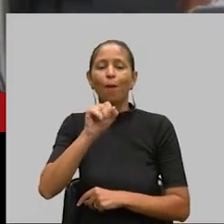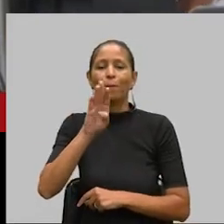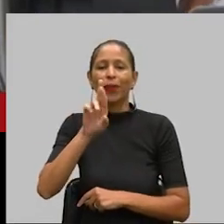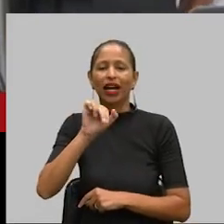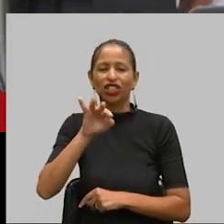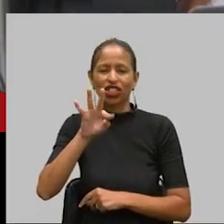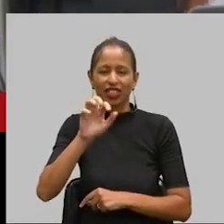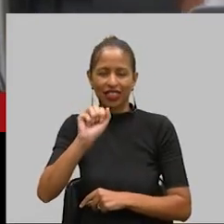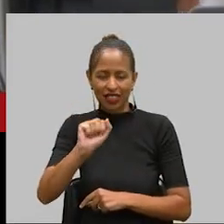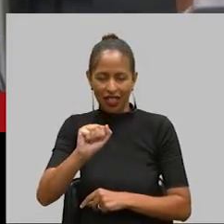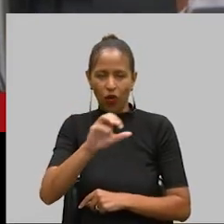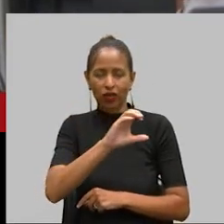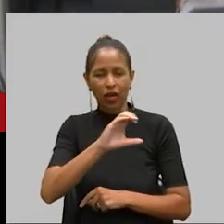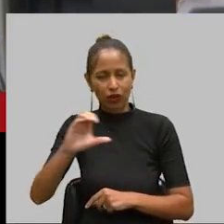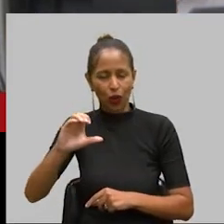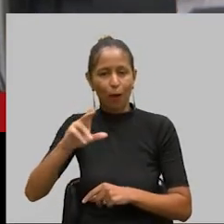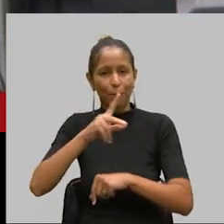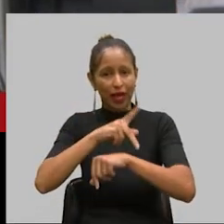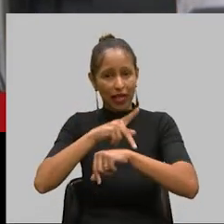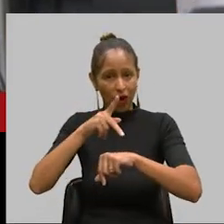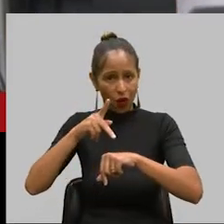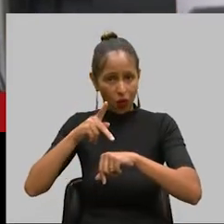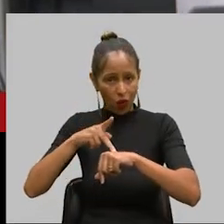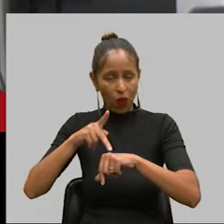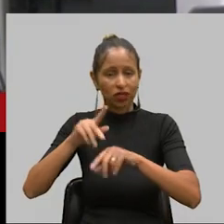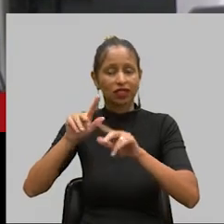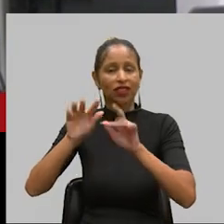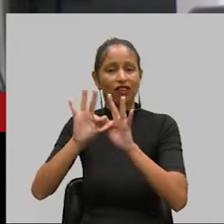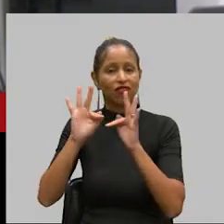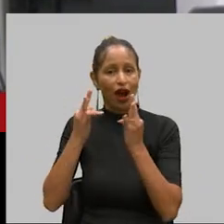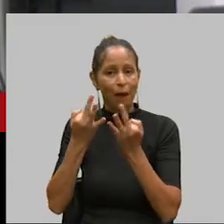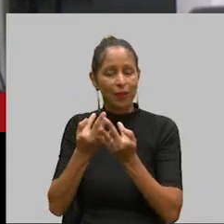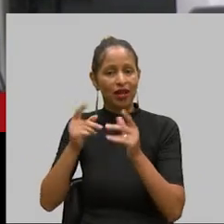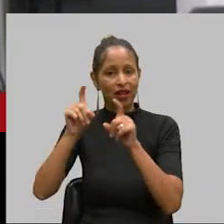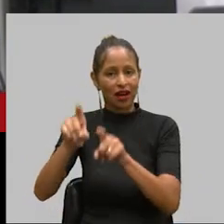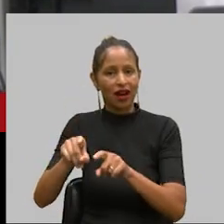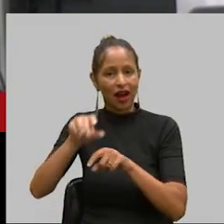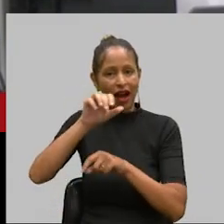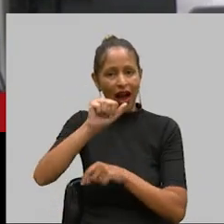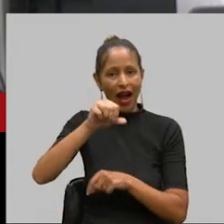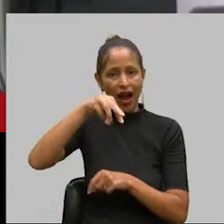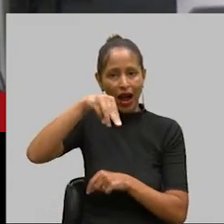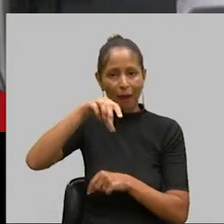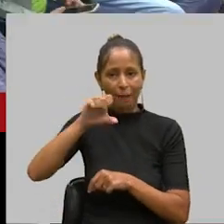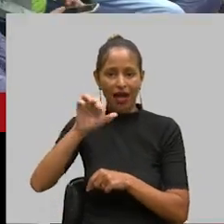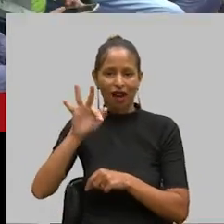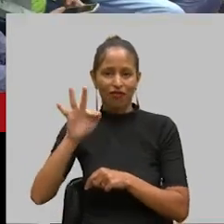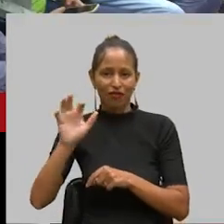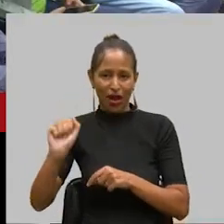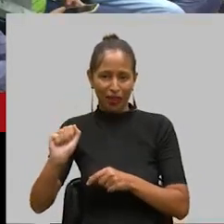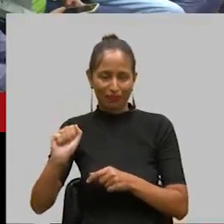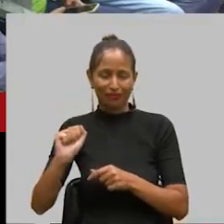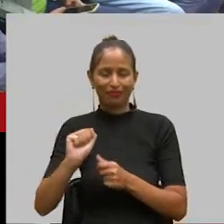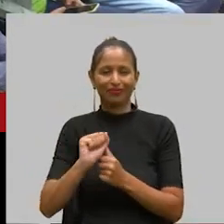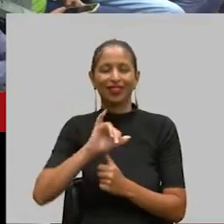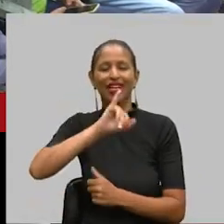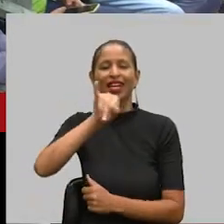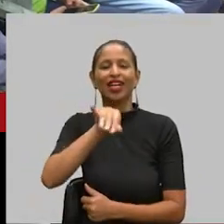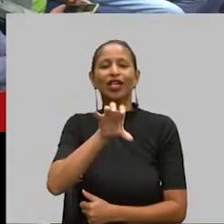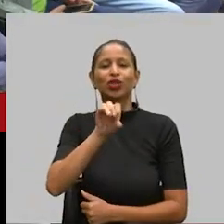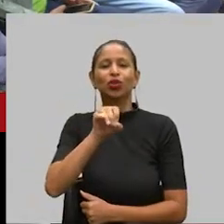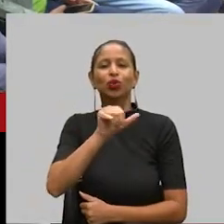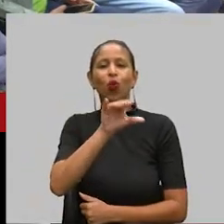coordenador pedagógico da Associação Mineira das escolas família agrícola amefa João